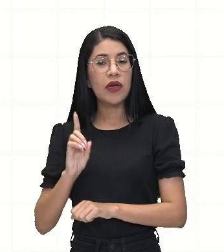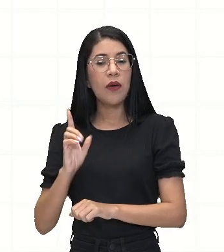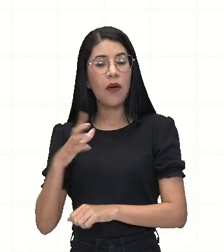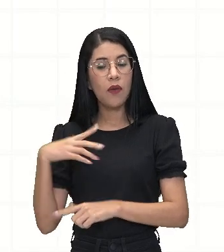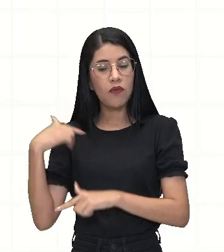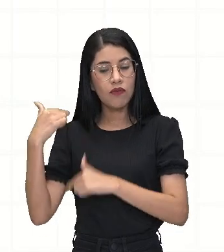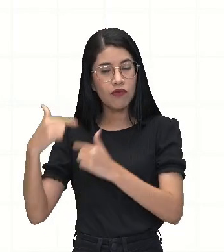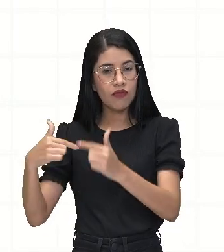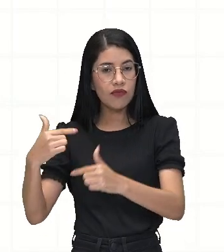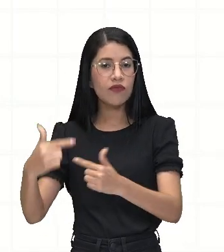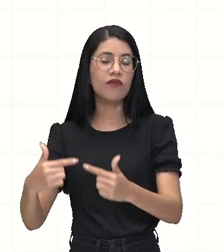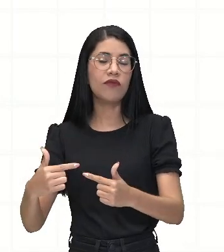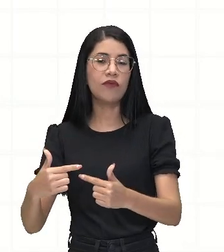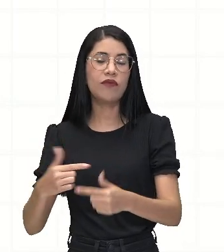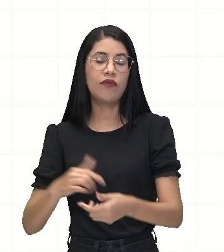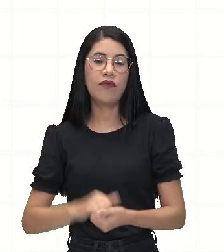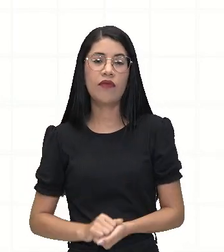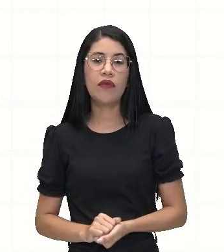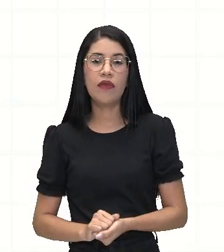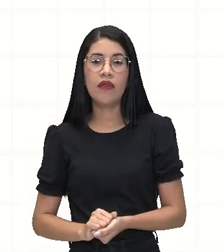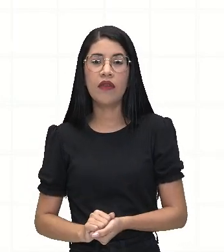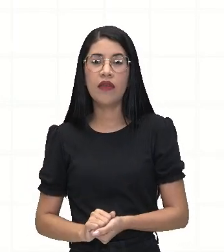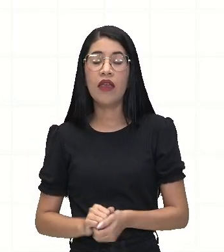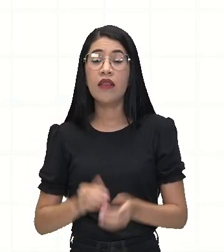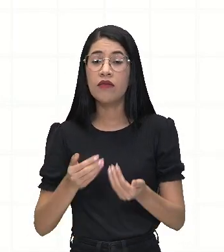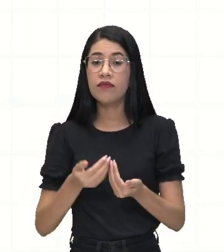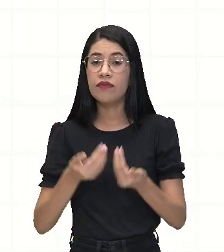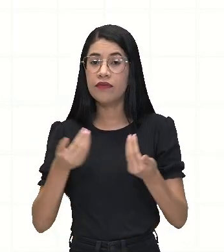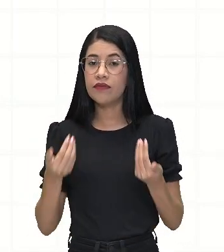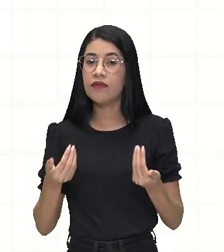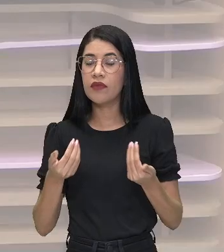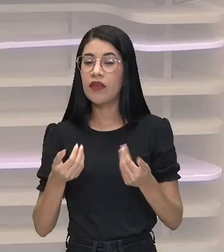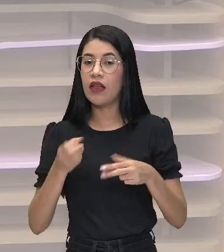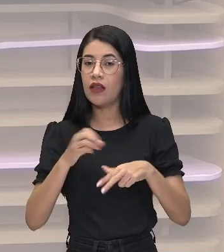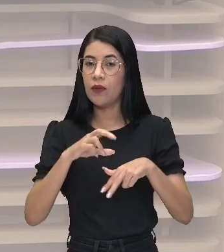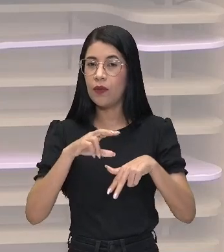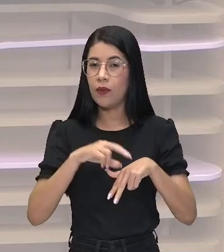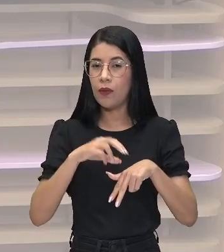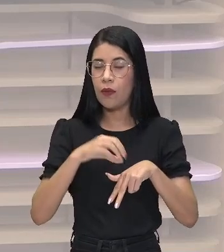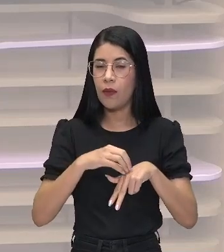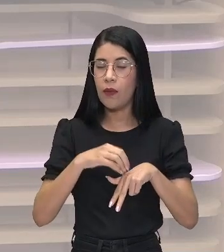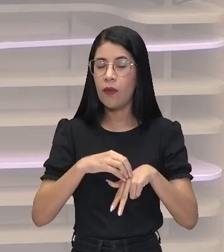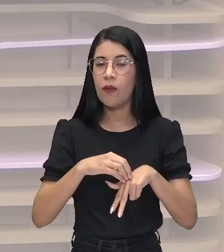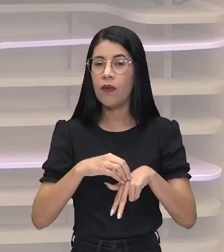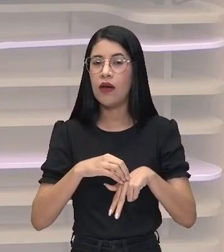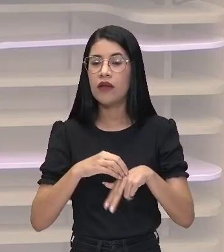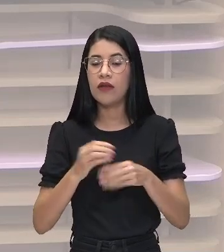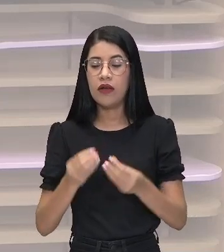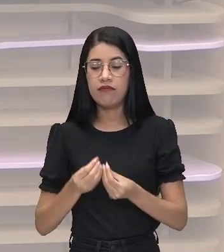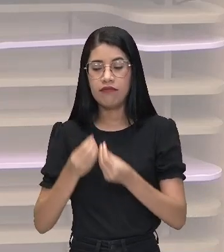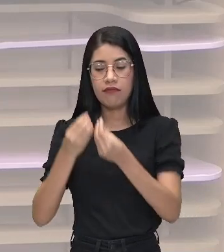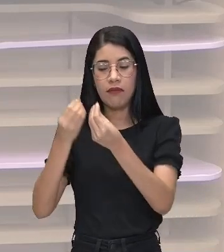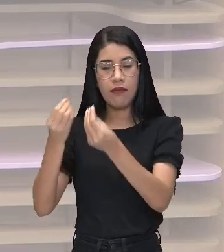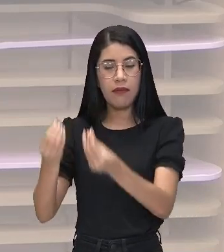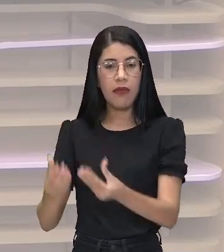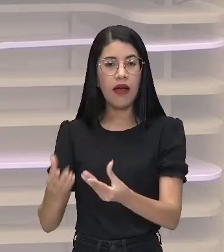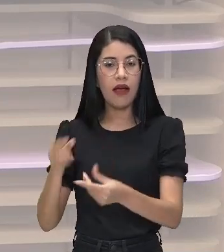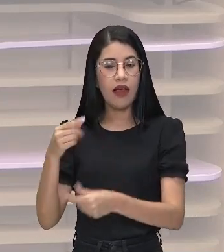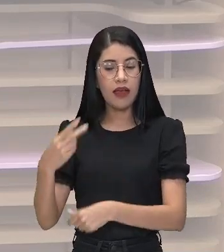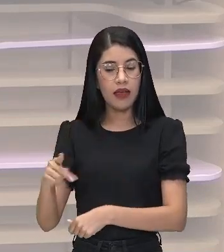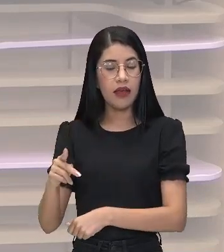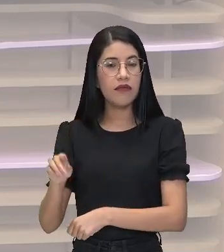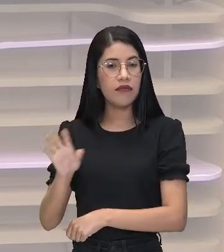certo? Então, aquela divisão que foi feita pela coroa, então ele entregava ali, olha, essa faixa de terra